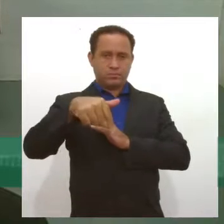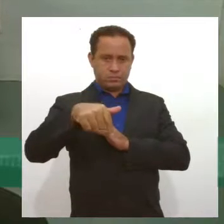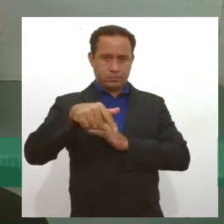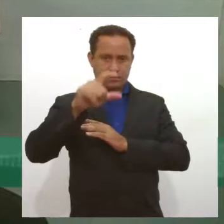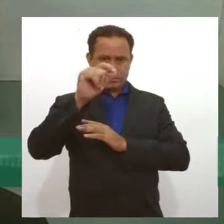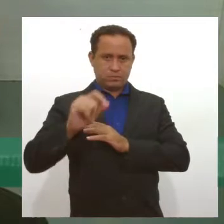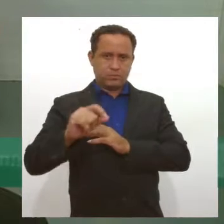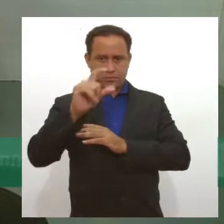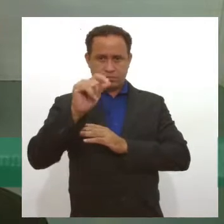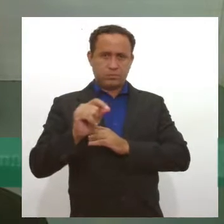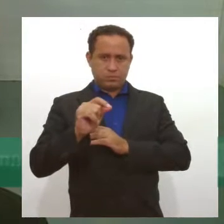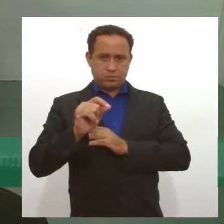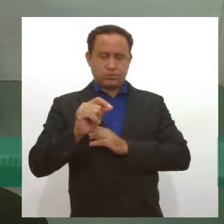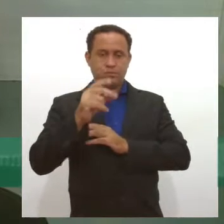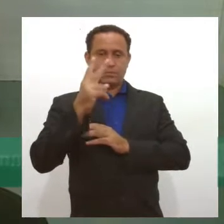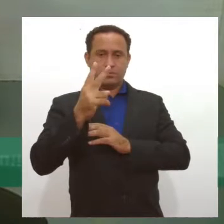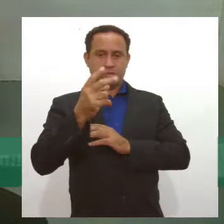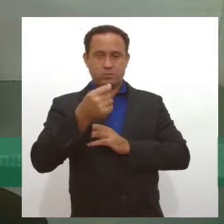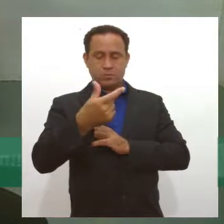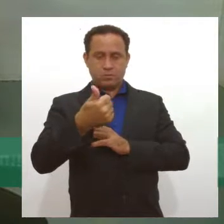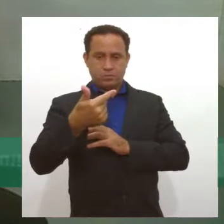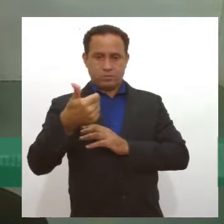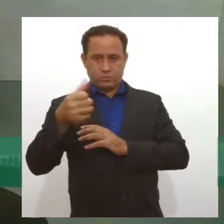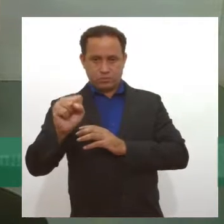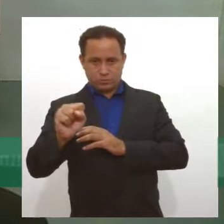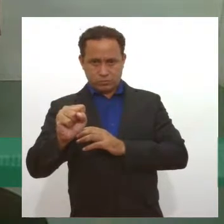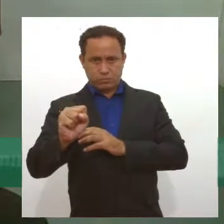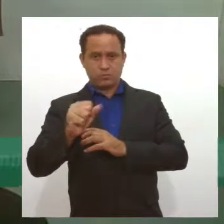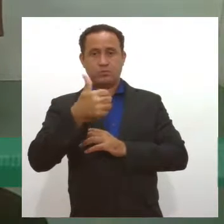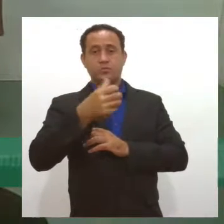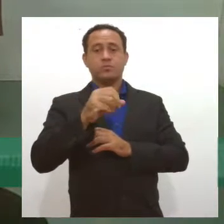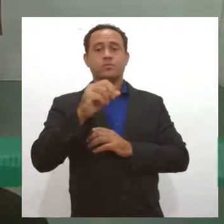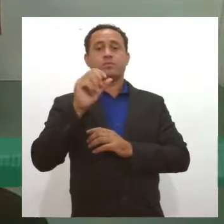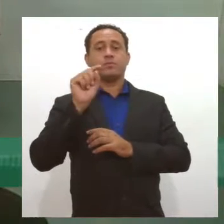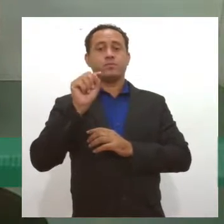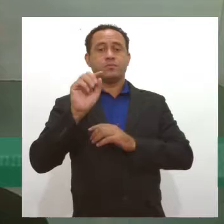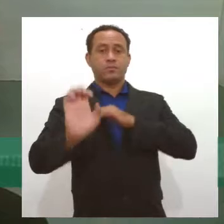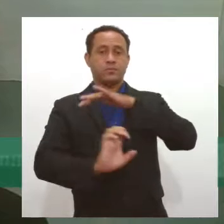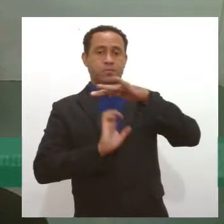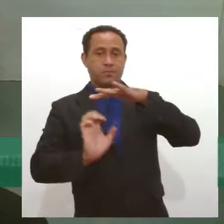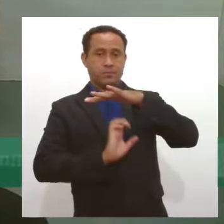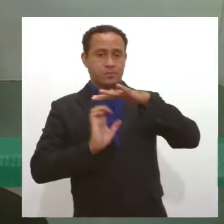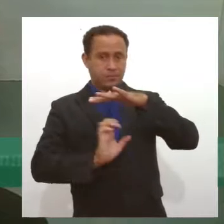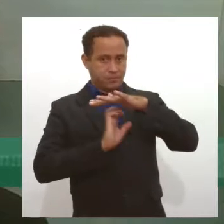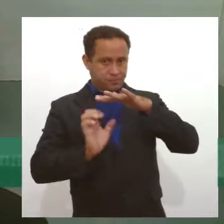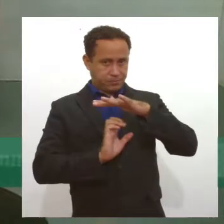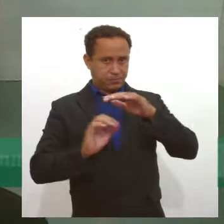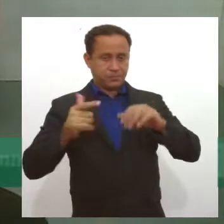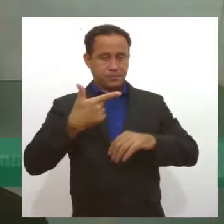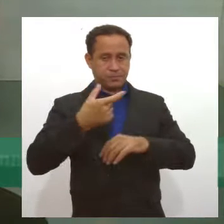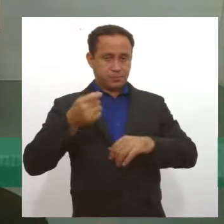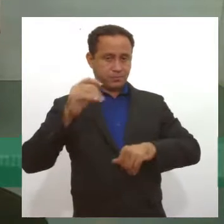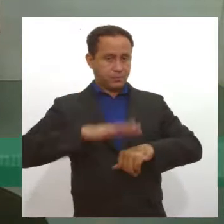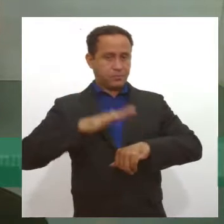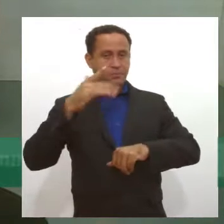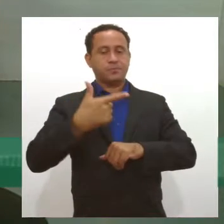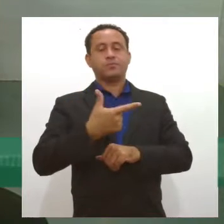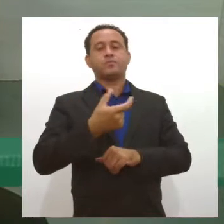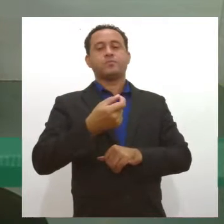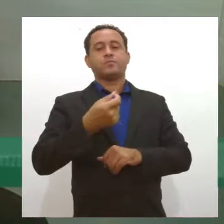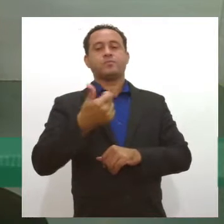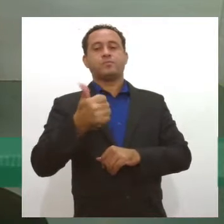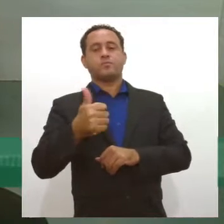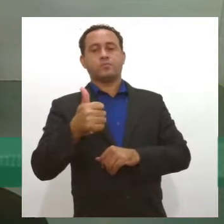em relação a 2018, quando eram 10 mil empresas, e 20 vezes mais do que em